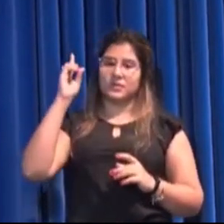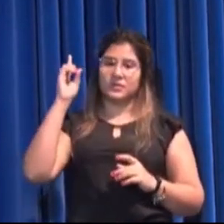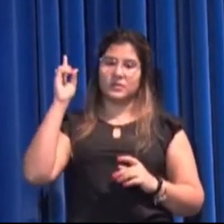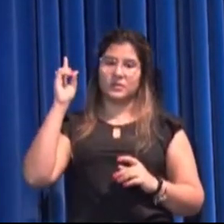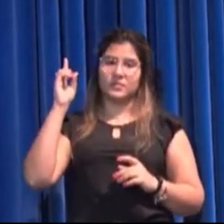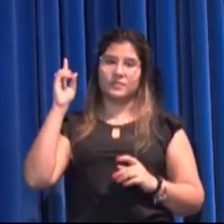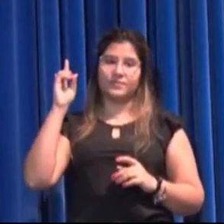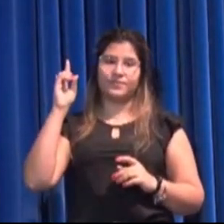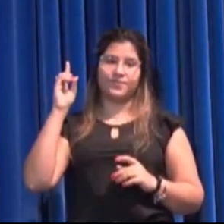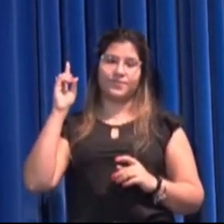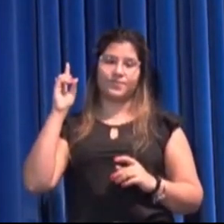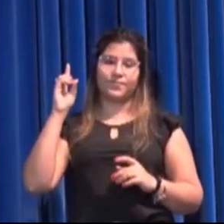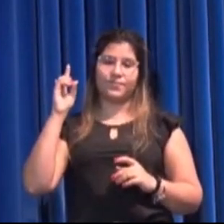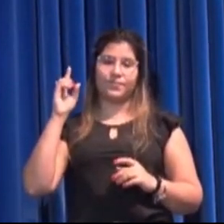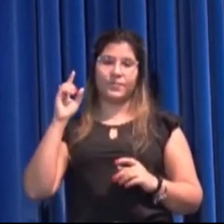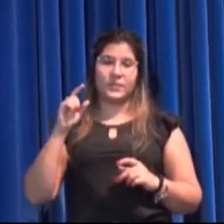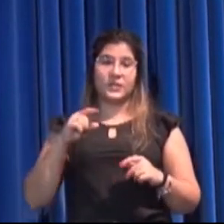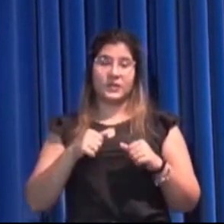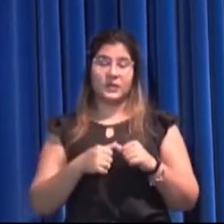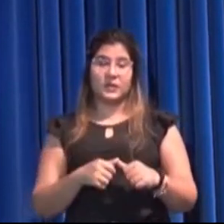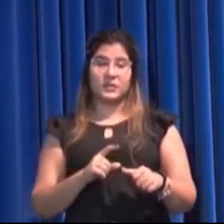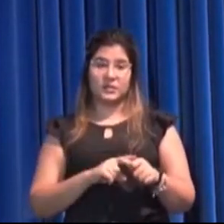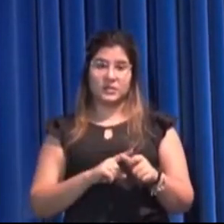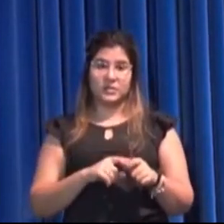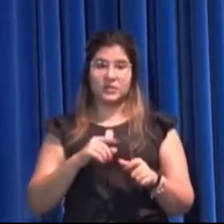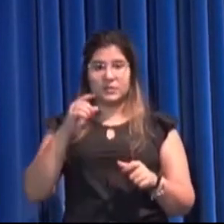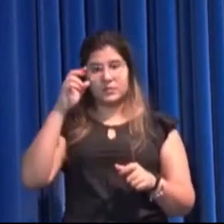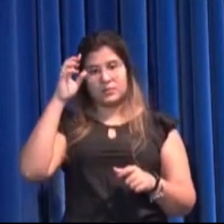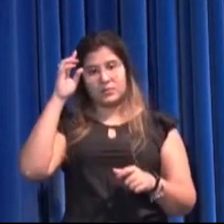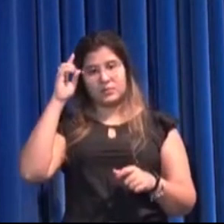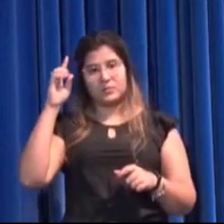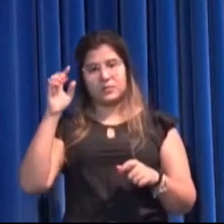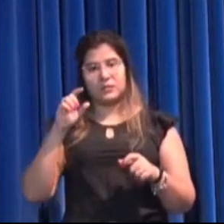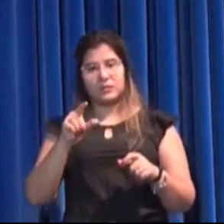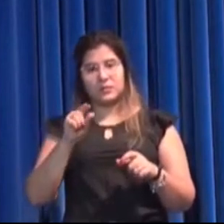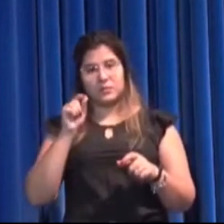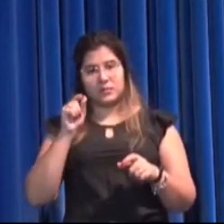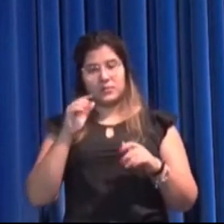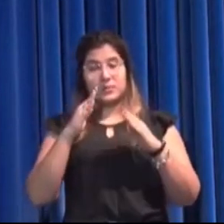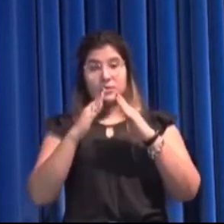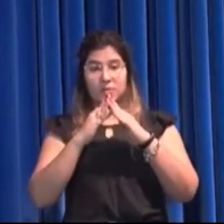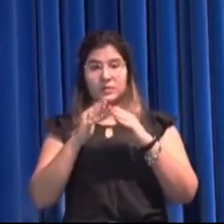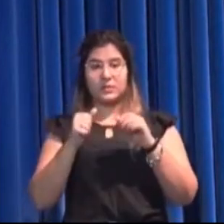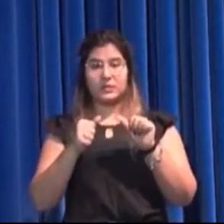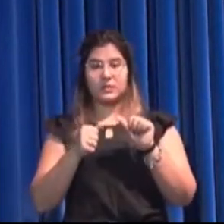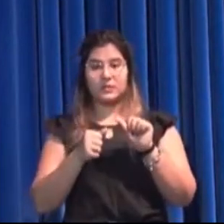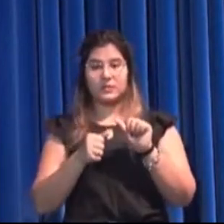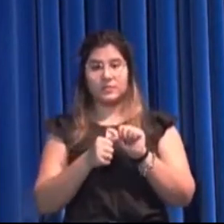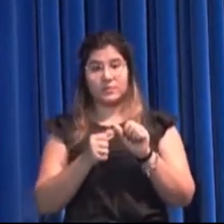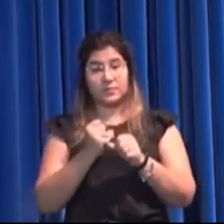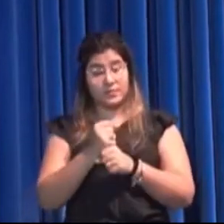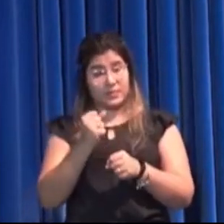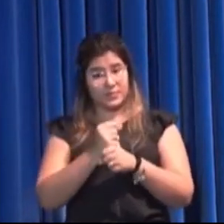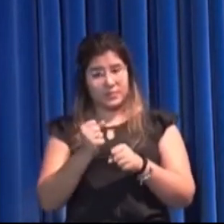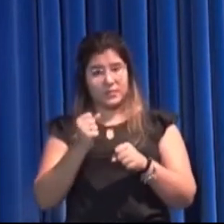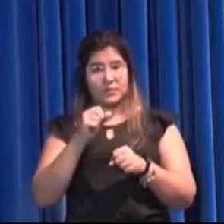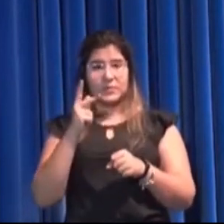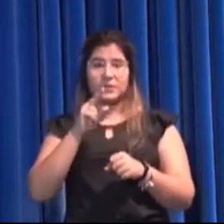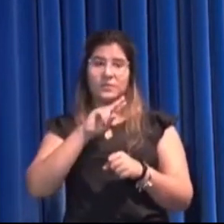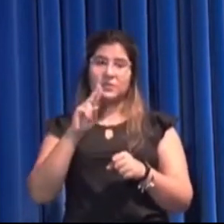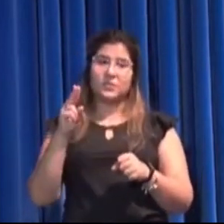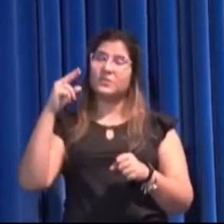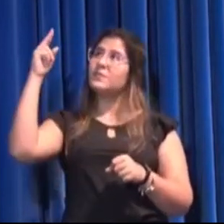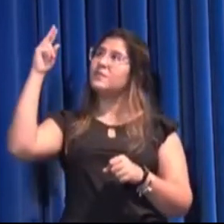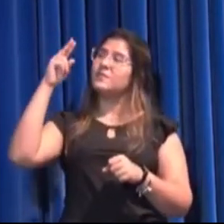cidade que tu escolheste, e para a casa que edifiquei ao teu nome. Ouve tu dos céus a